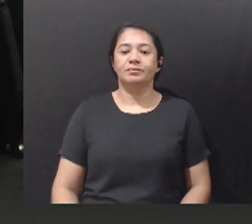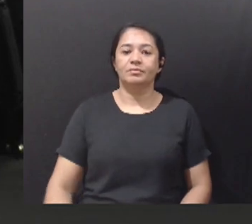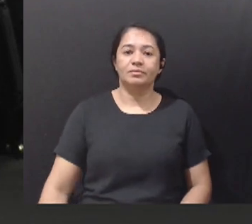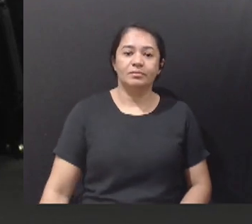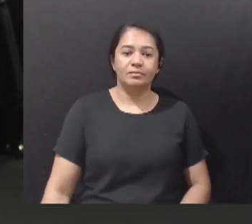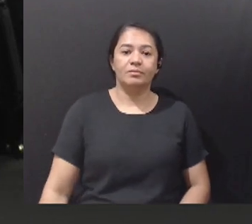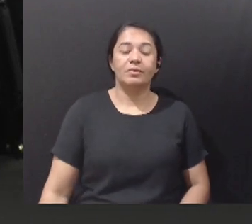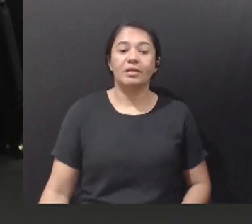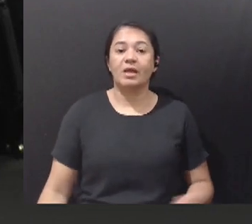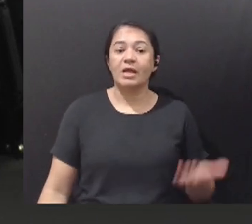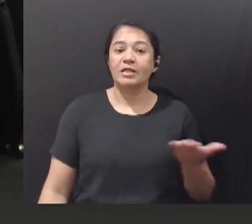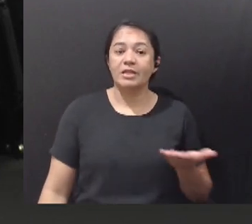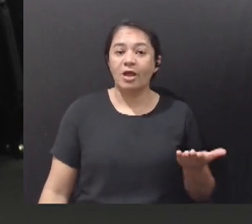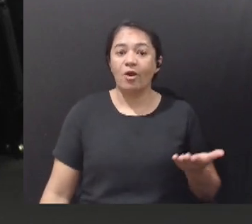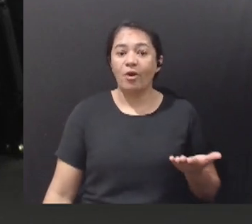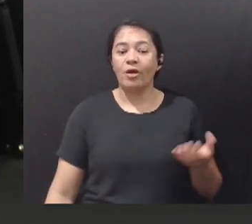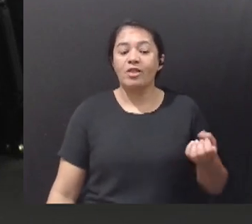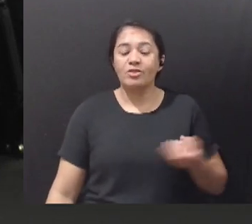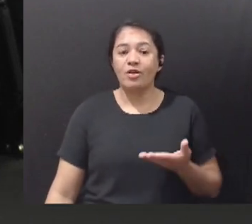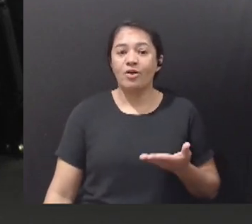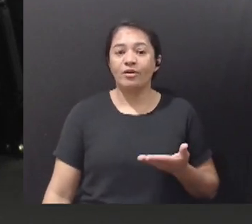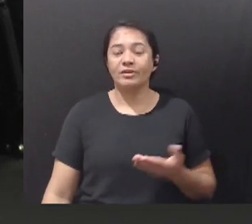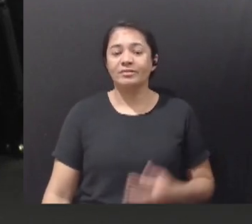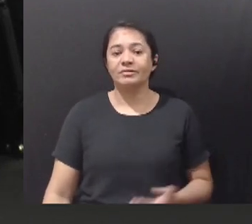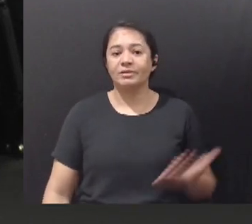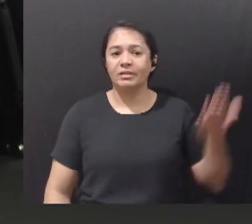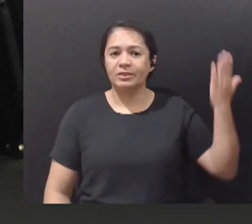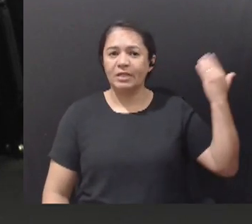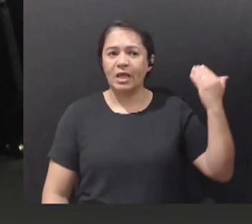atual. Lá em